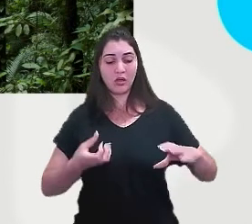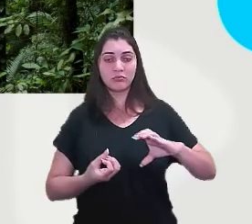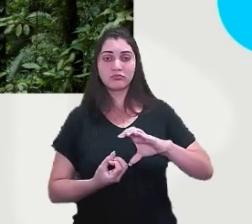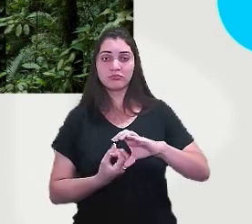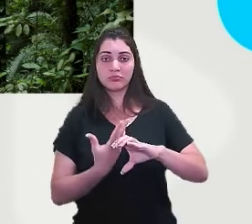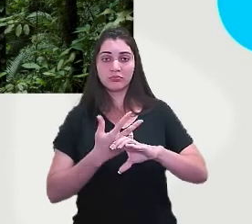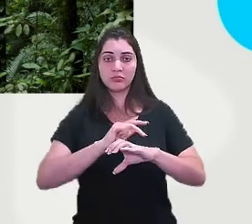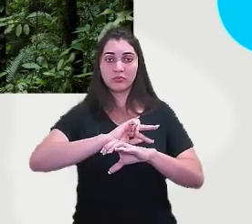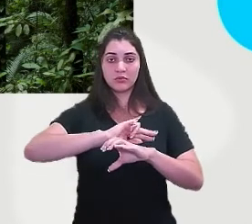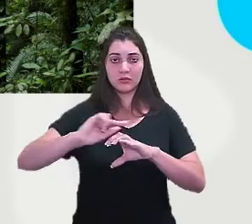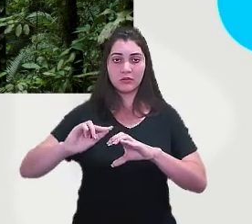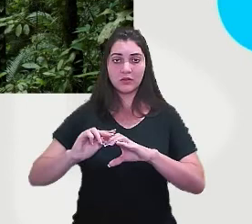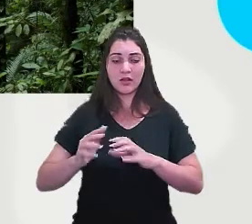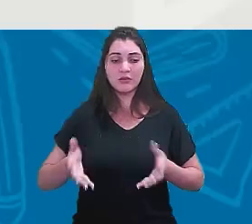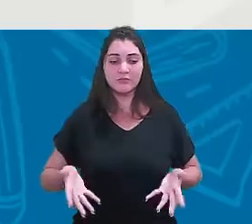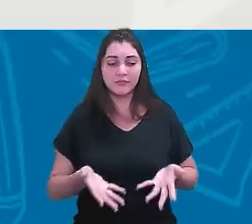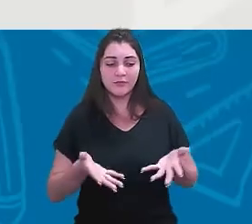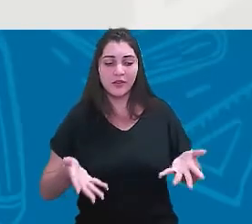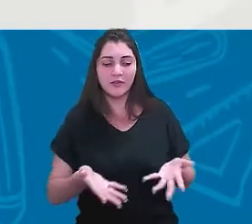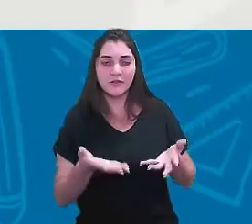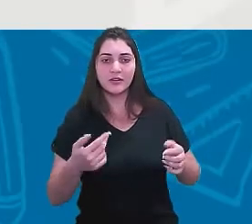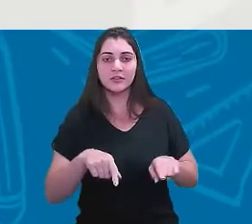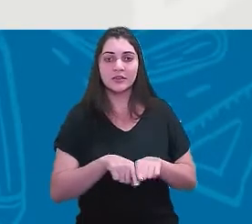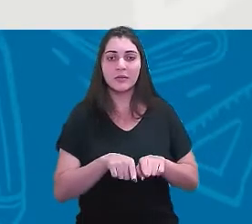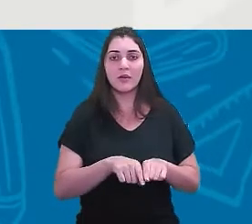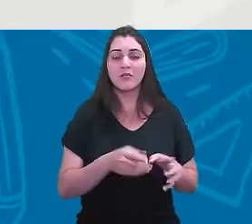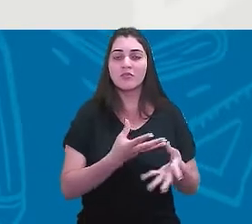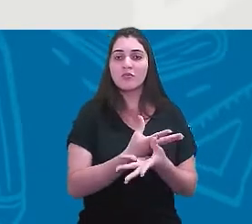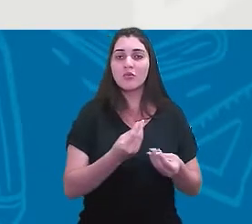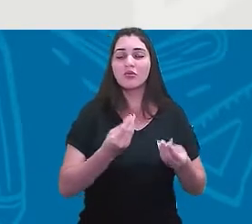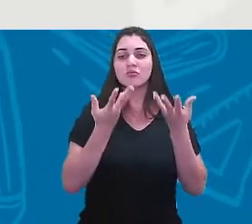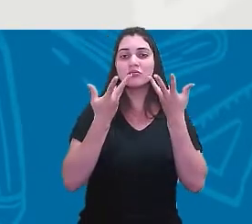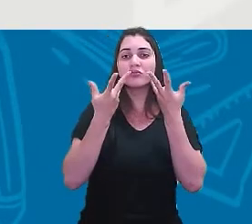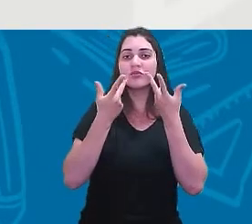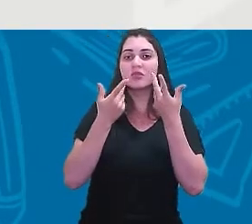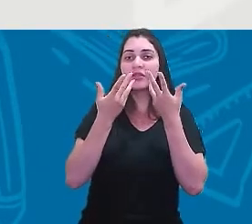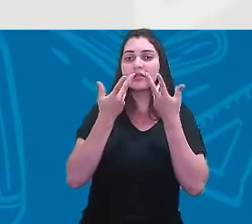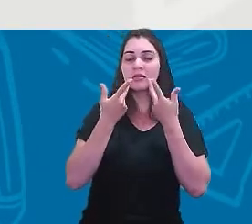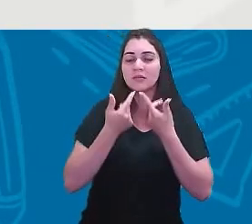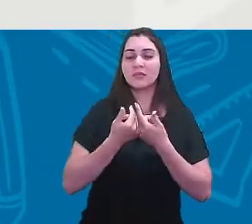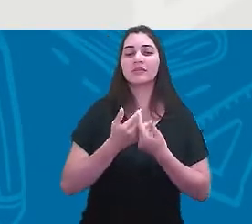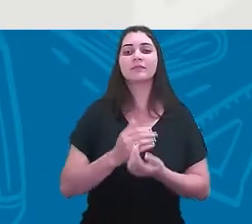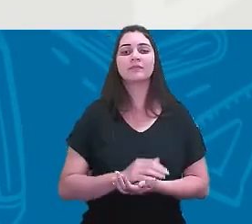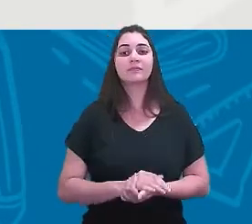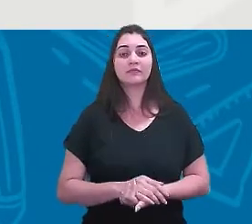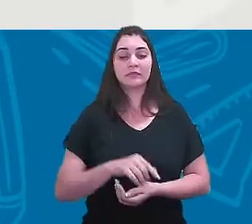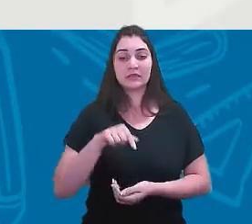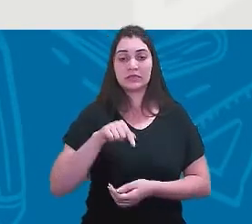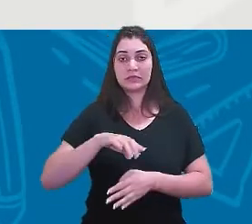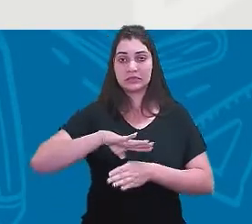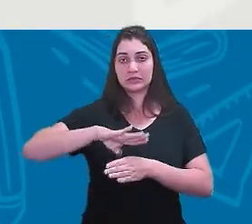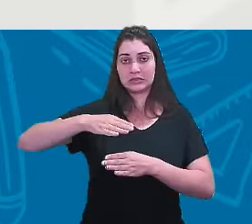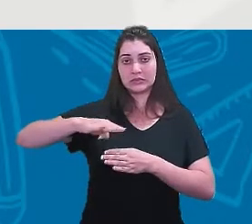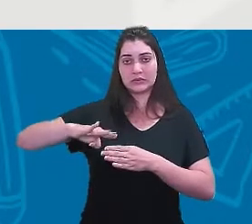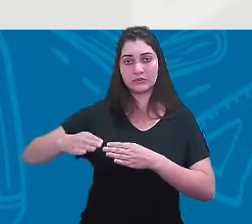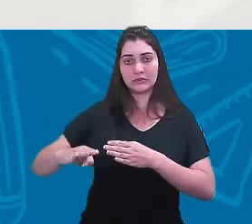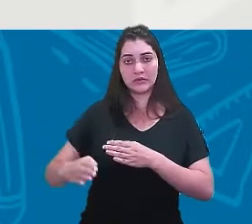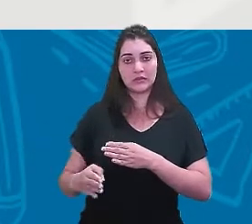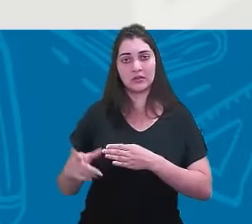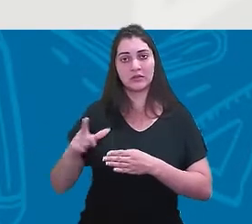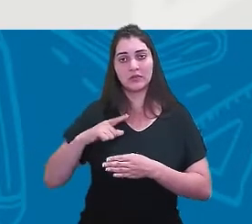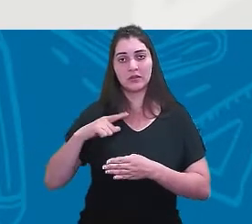plantas favorece a grande diversidade, né, de animais que essa Mata Atlântica